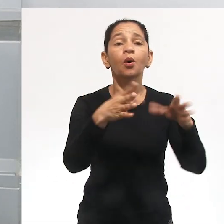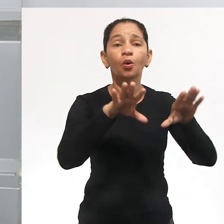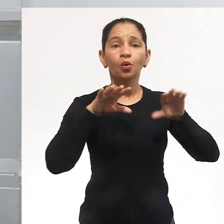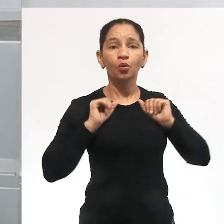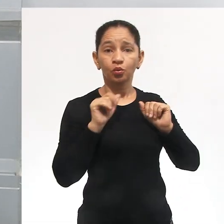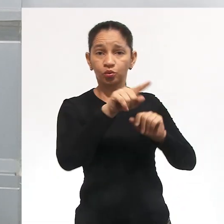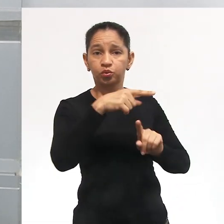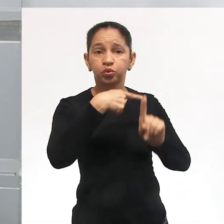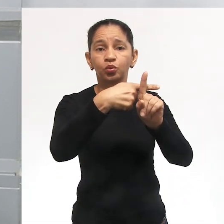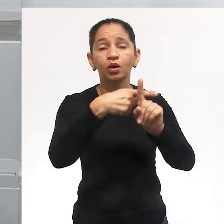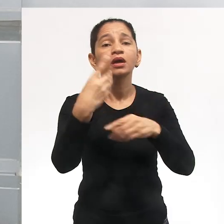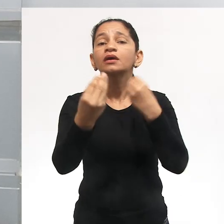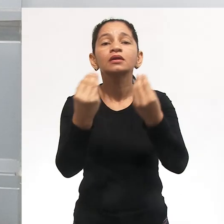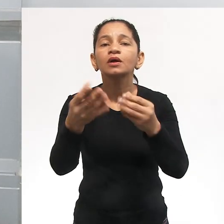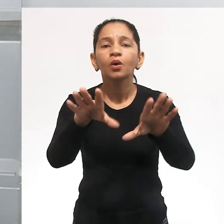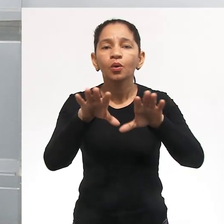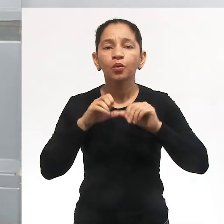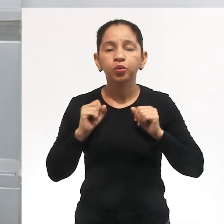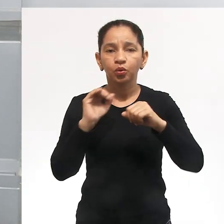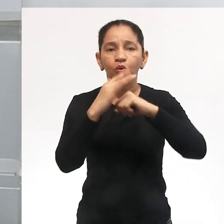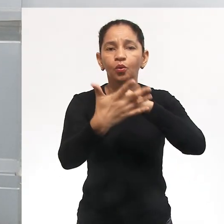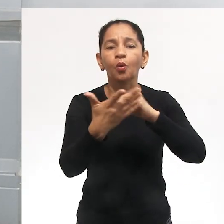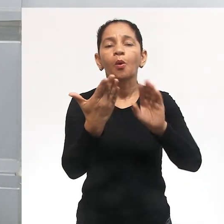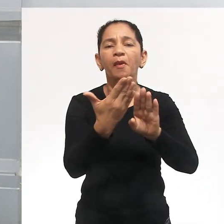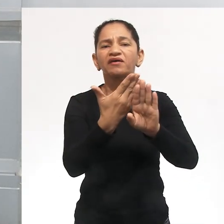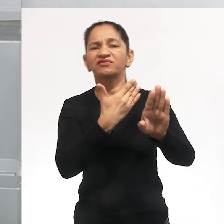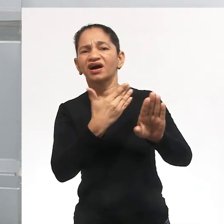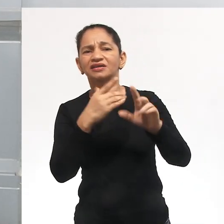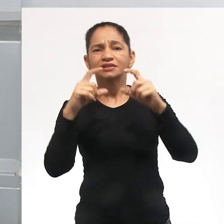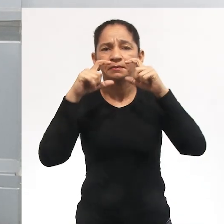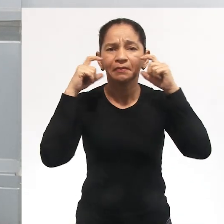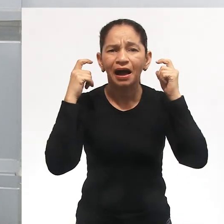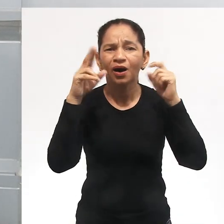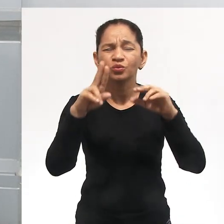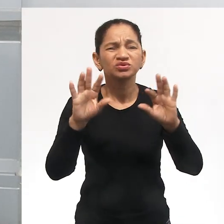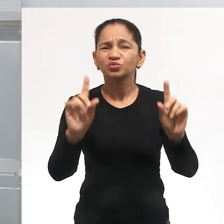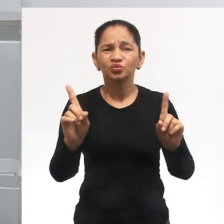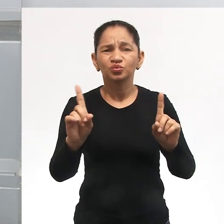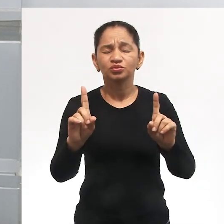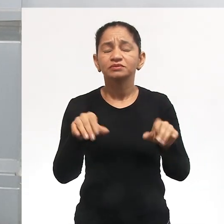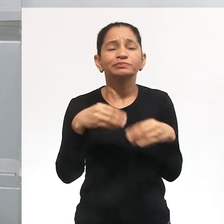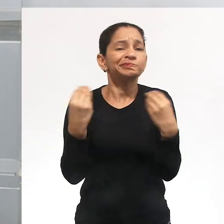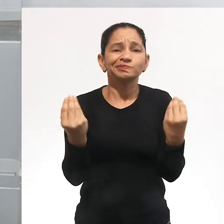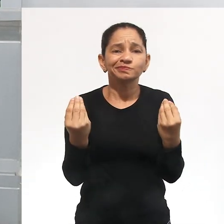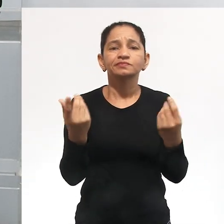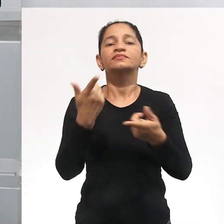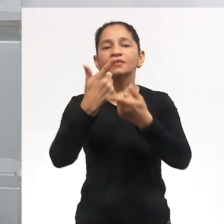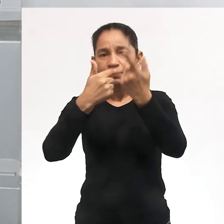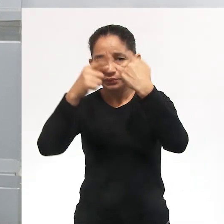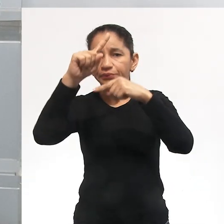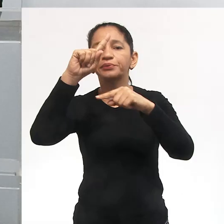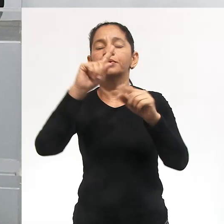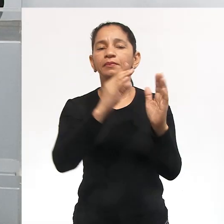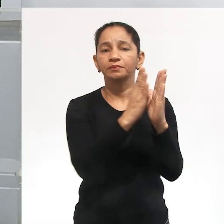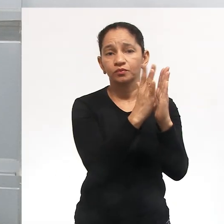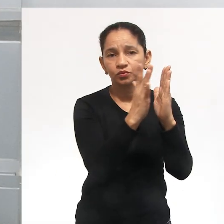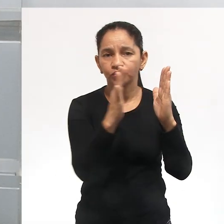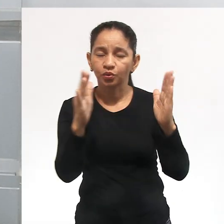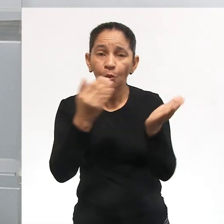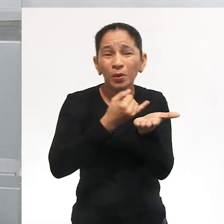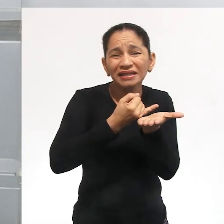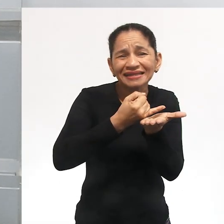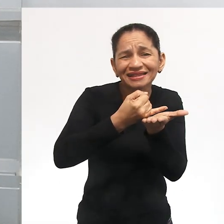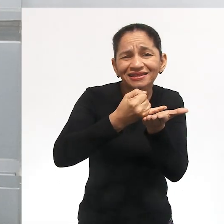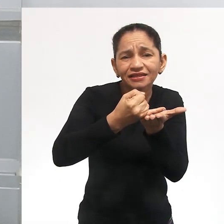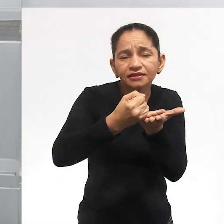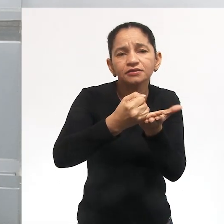né, acolher as pessoas que estavam doentes, quais os medicamentos, de que forma. Então, houve uma evolução, o